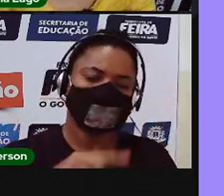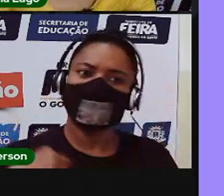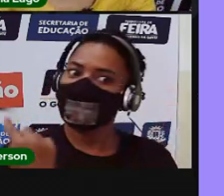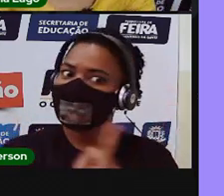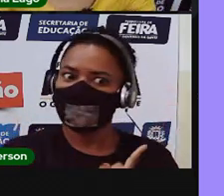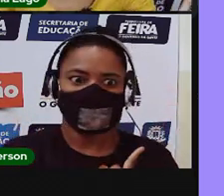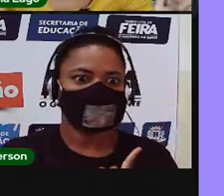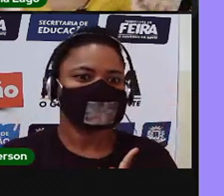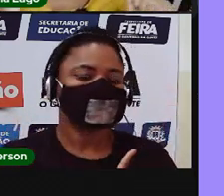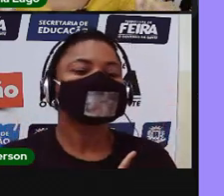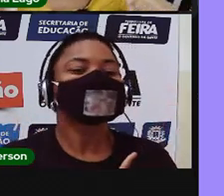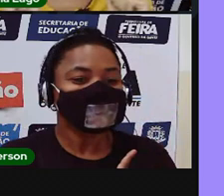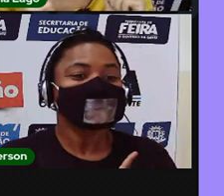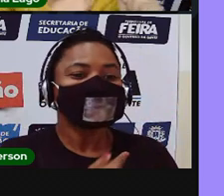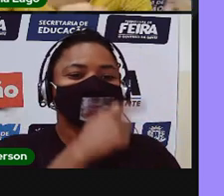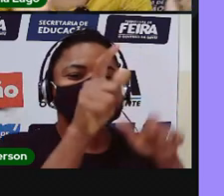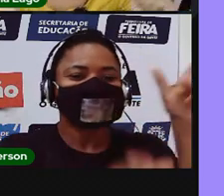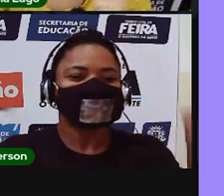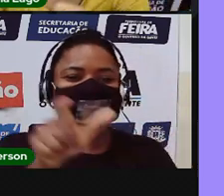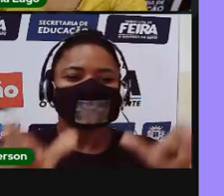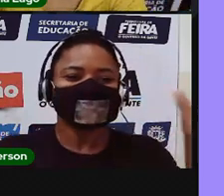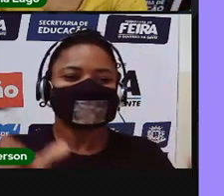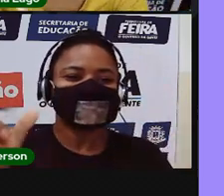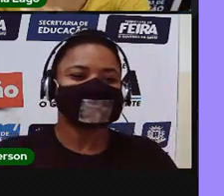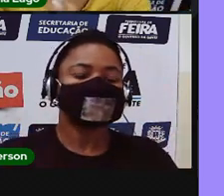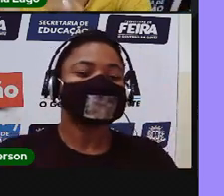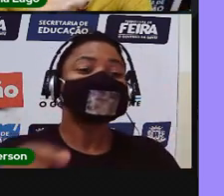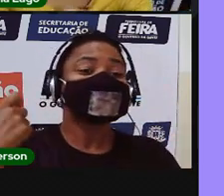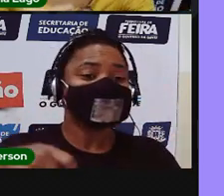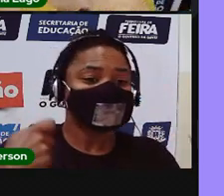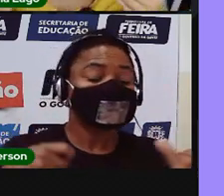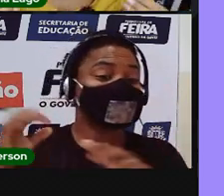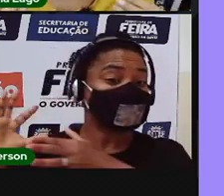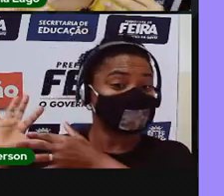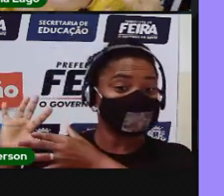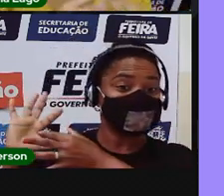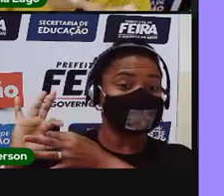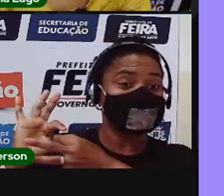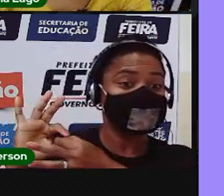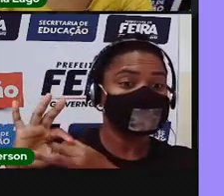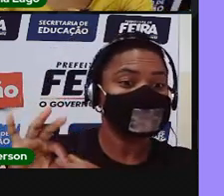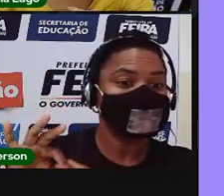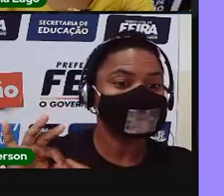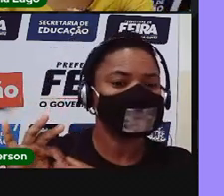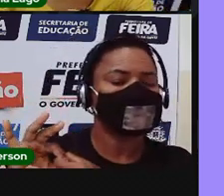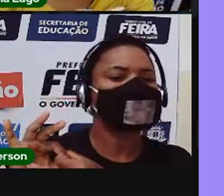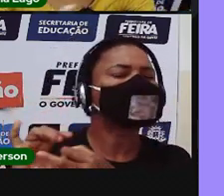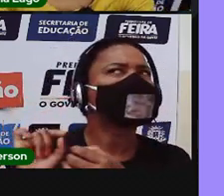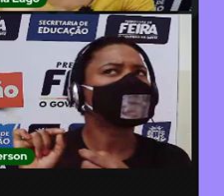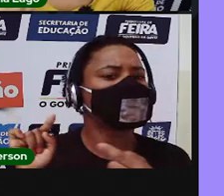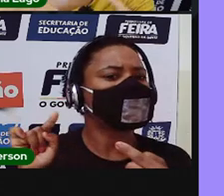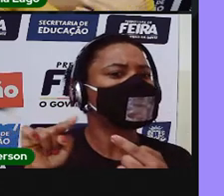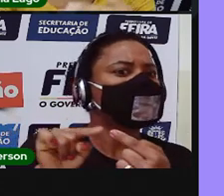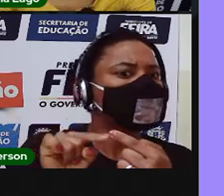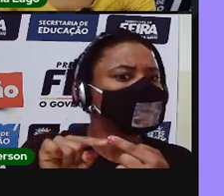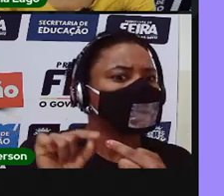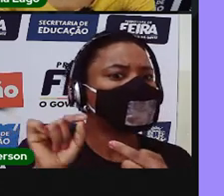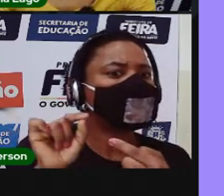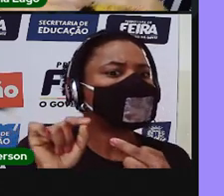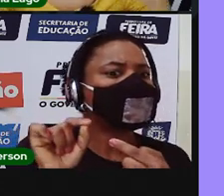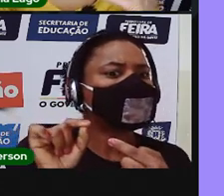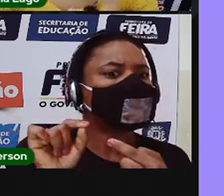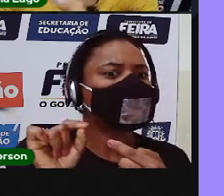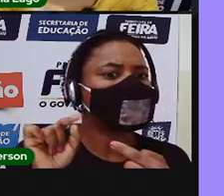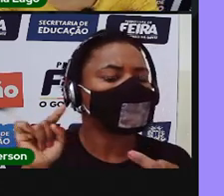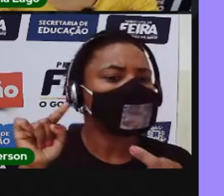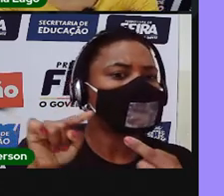do nosso contexto, precisamos de significados. Então, para tudo, a gente tem um significado, né? Esses estímulos